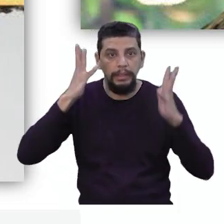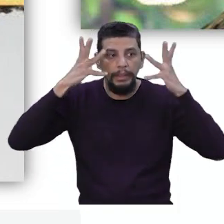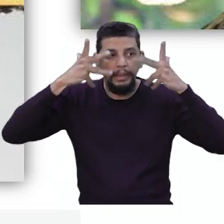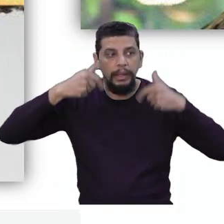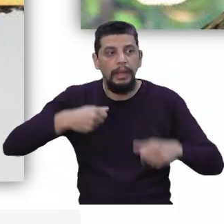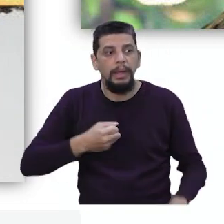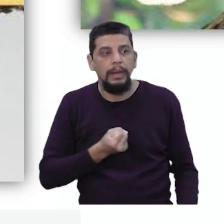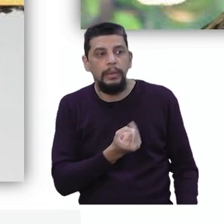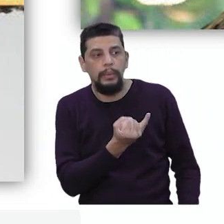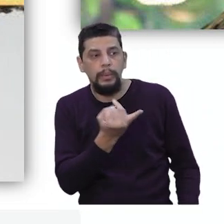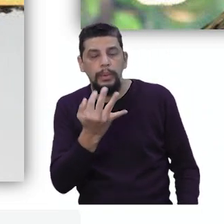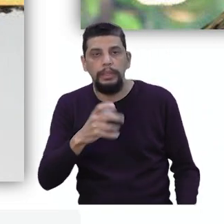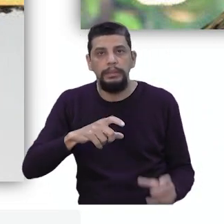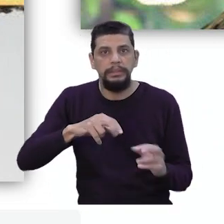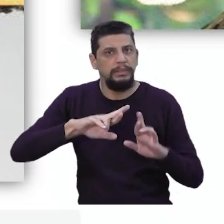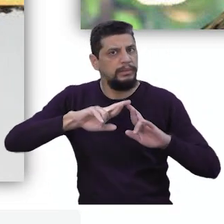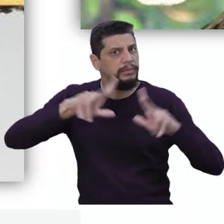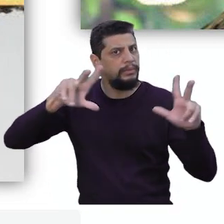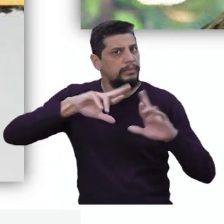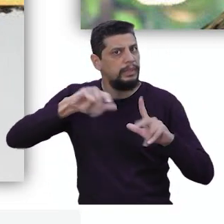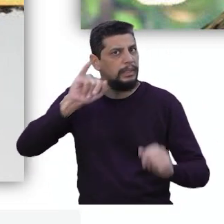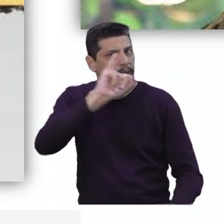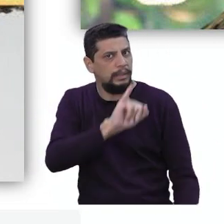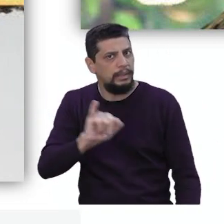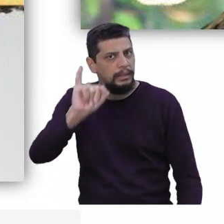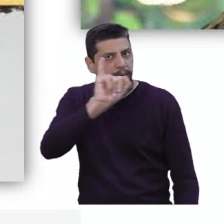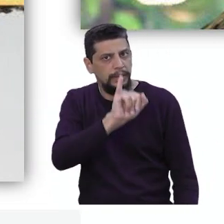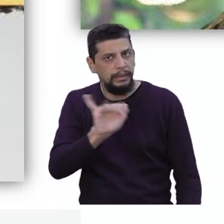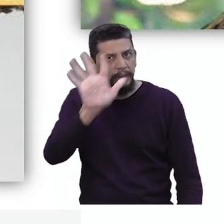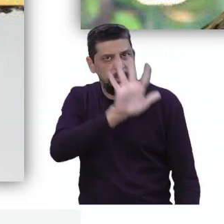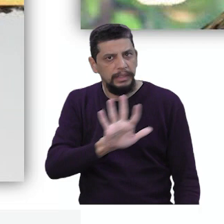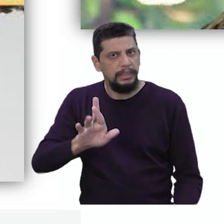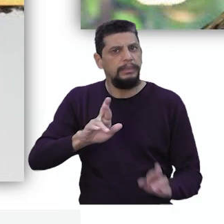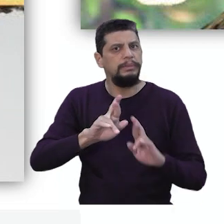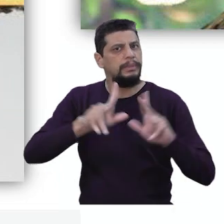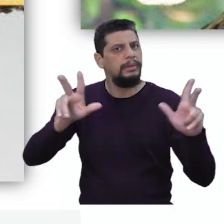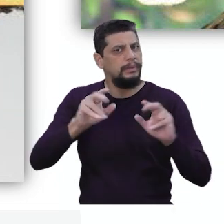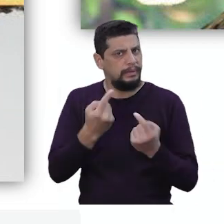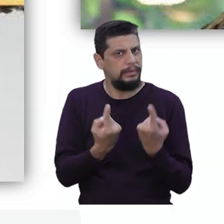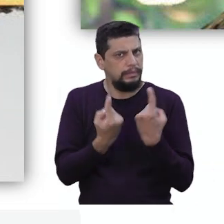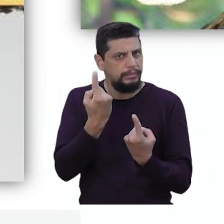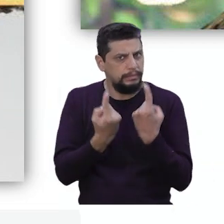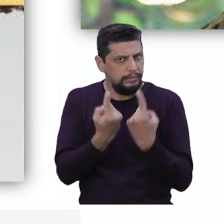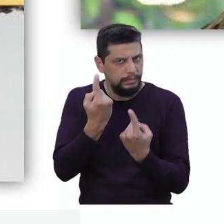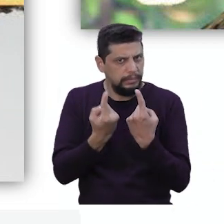e alguns estão diferentes. Você consegue descobrir quais são?